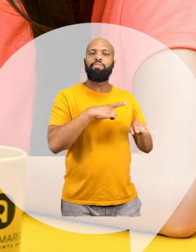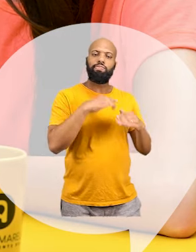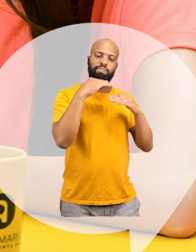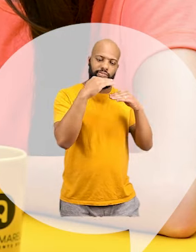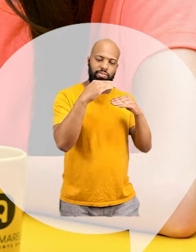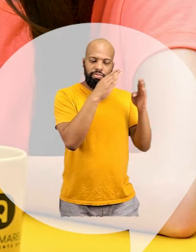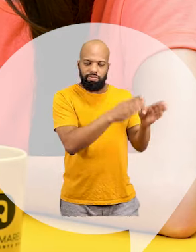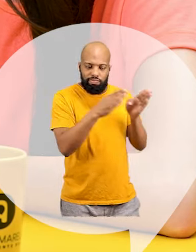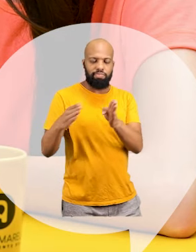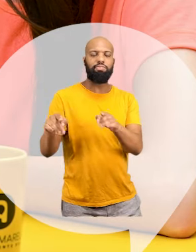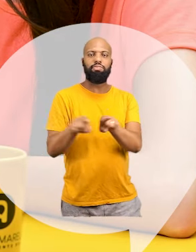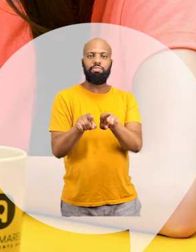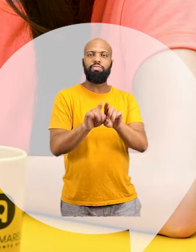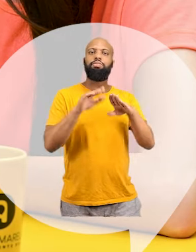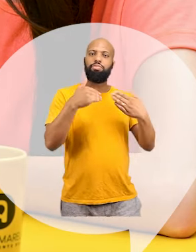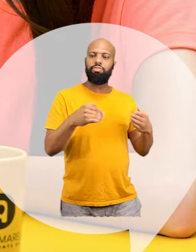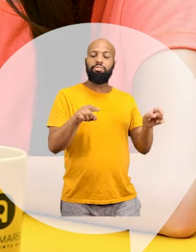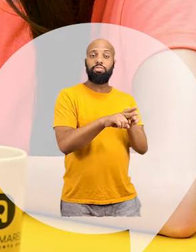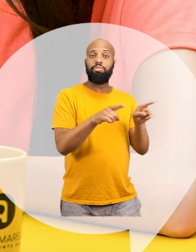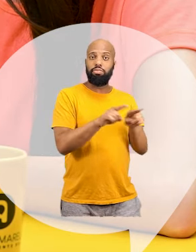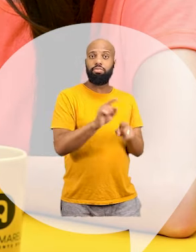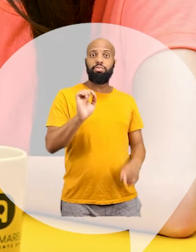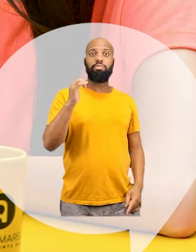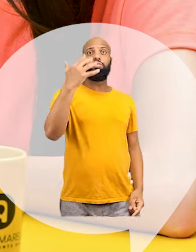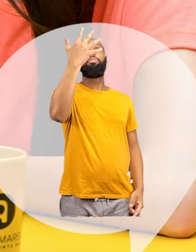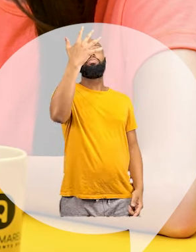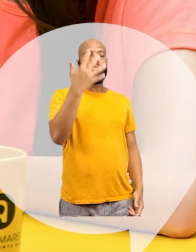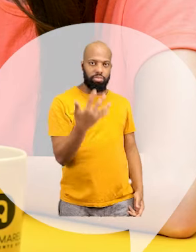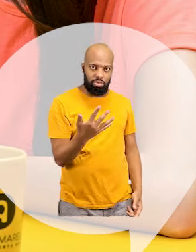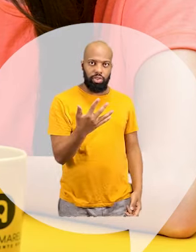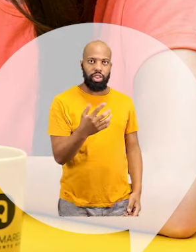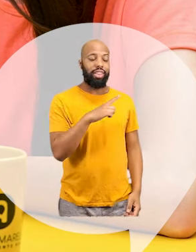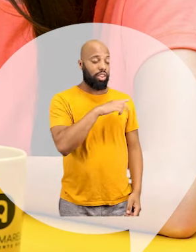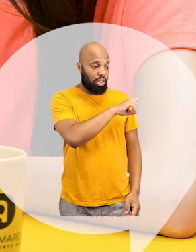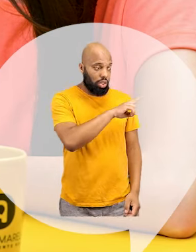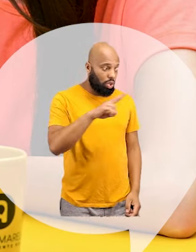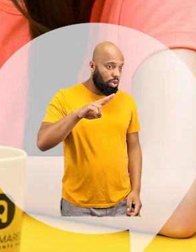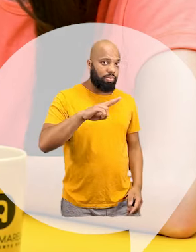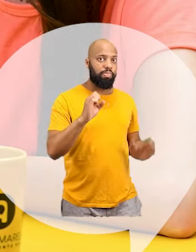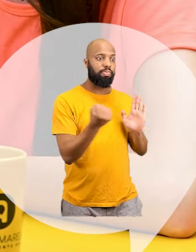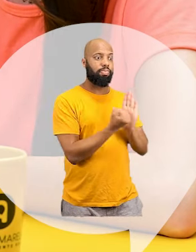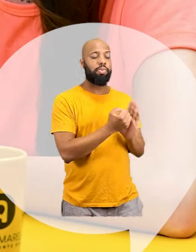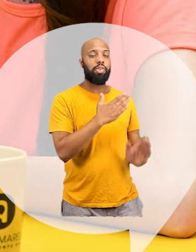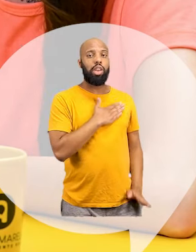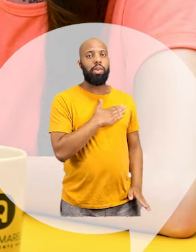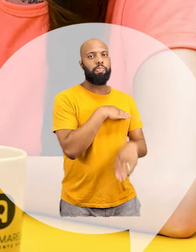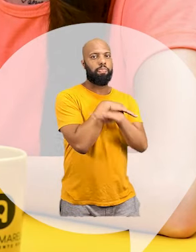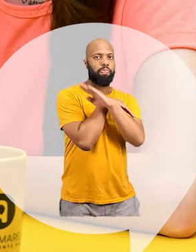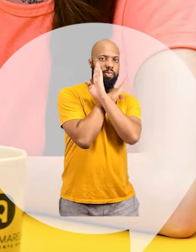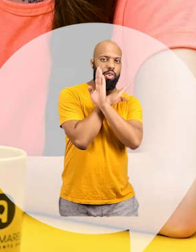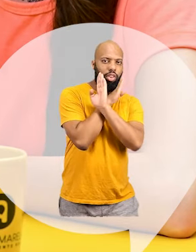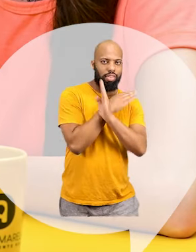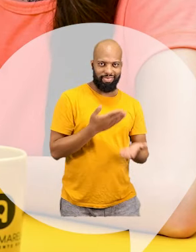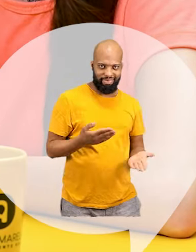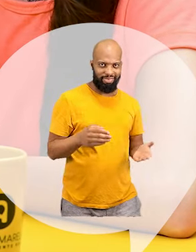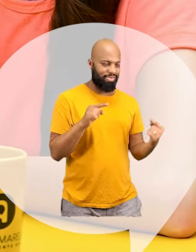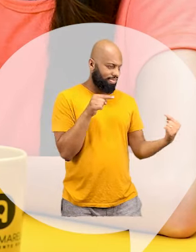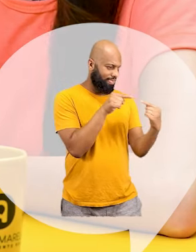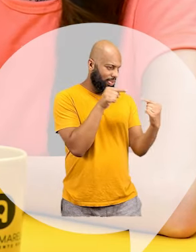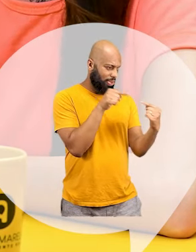etapas e daí até vira à tona Esse nome que para mim ele é muito Óbvio para você